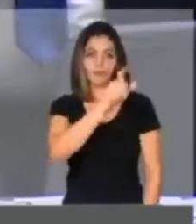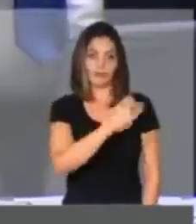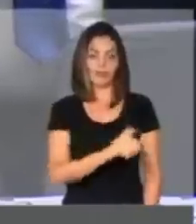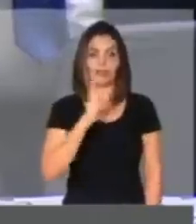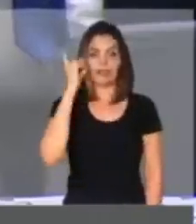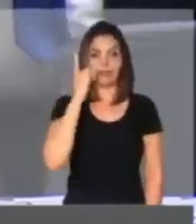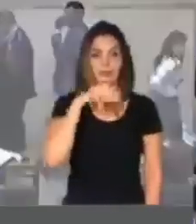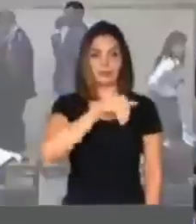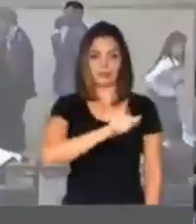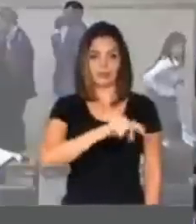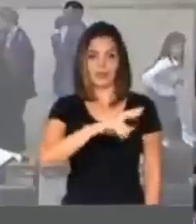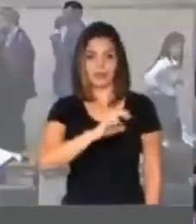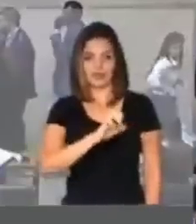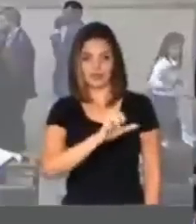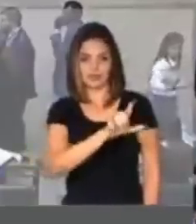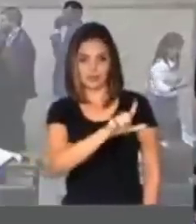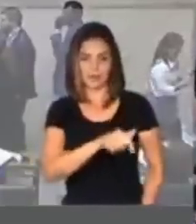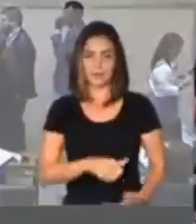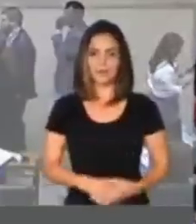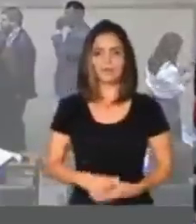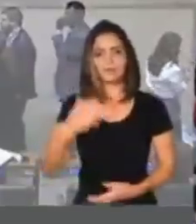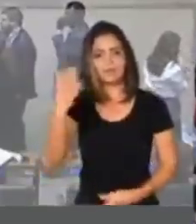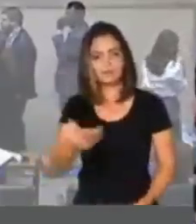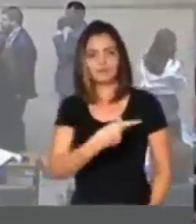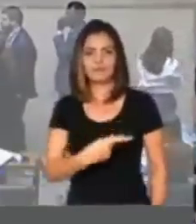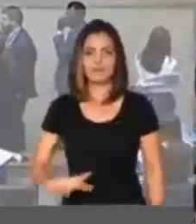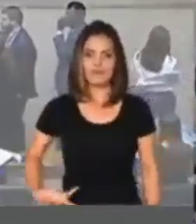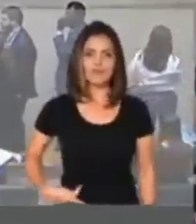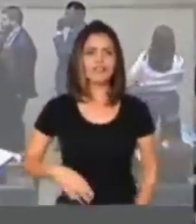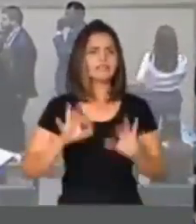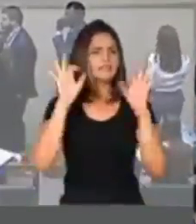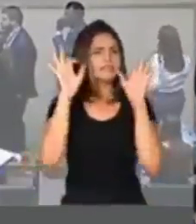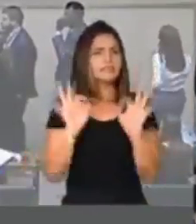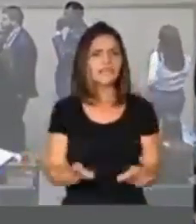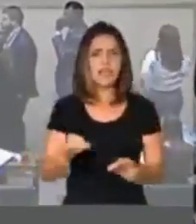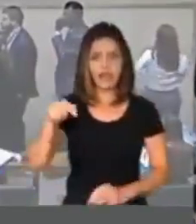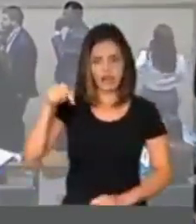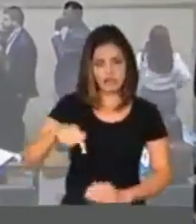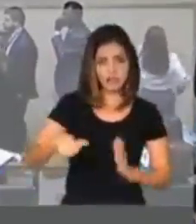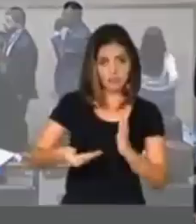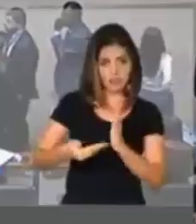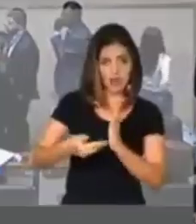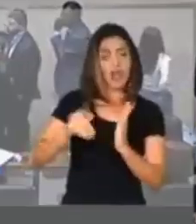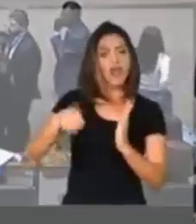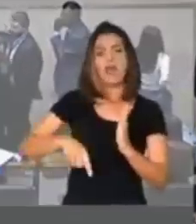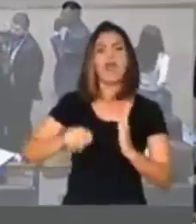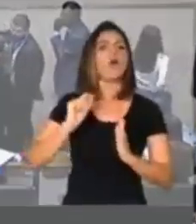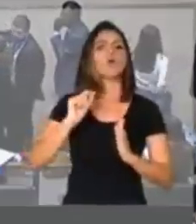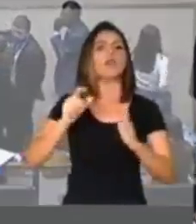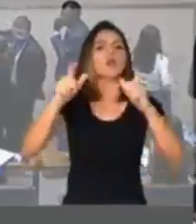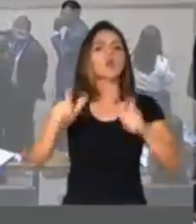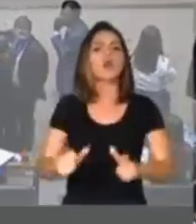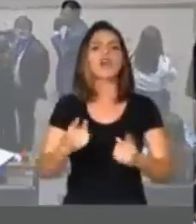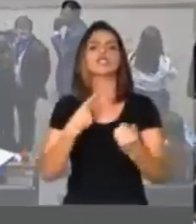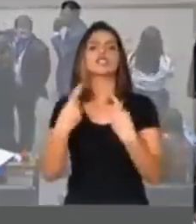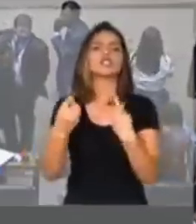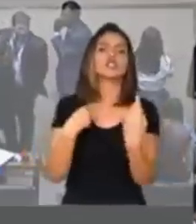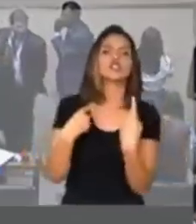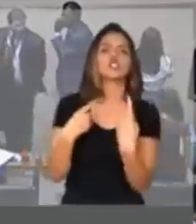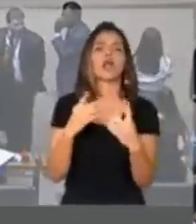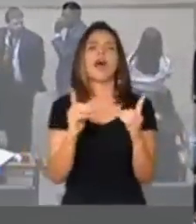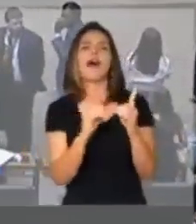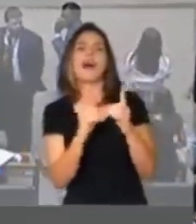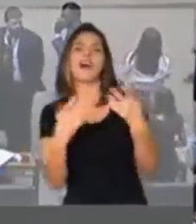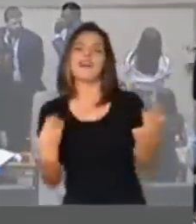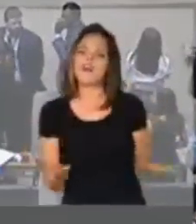indústria automotiva. Senhor presidente, sem dúvida nenhuma, essa casa é a casa do diálogo e casa que precisa ser feito acordos.